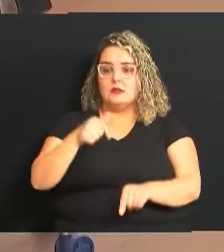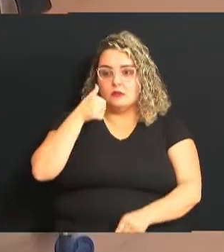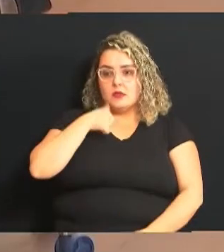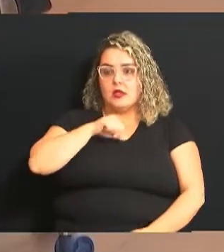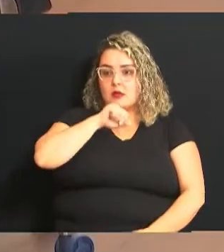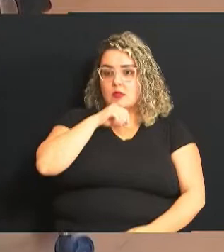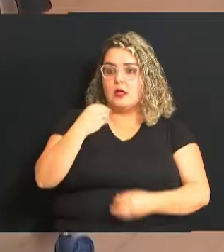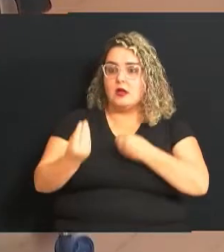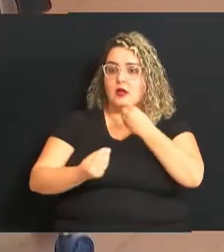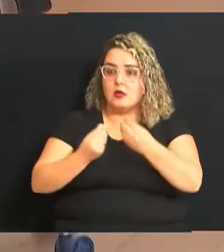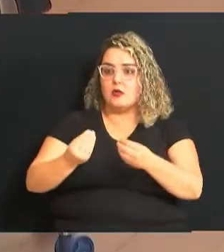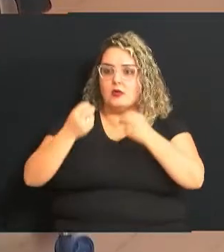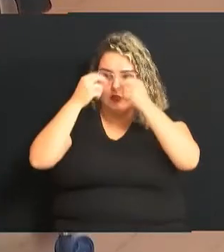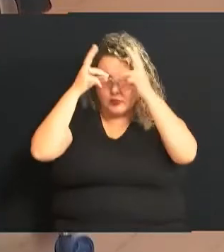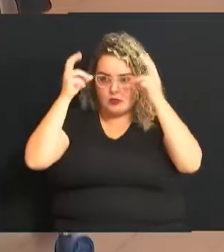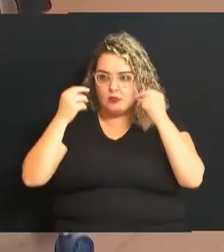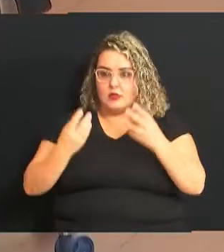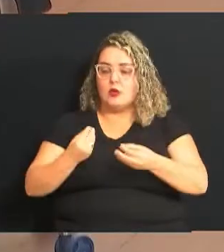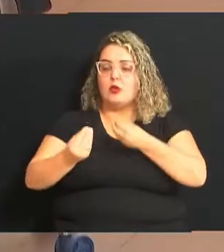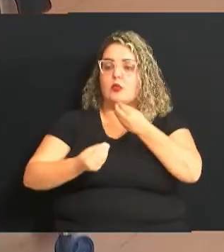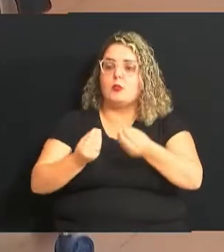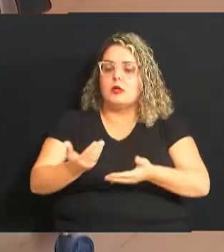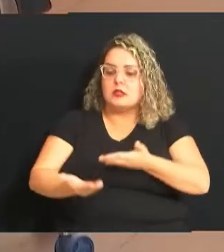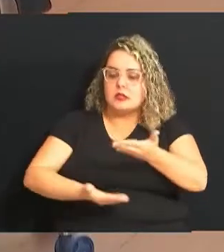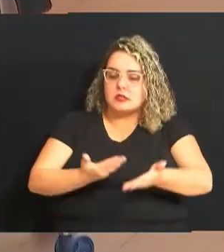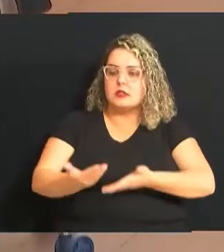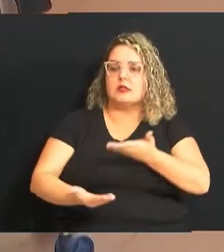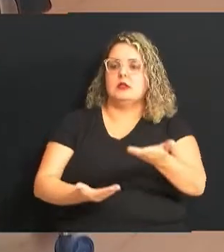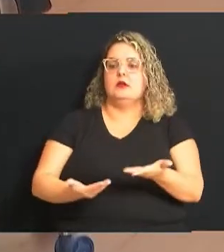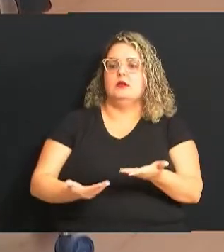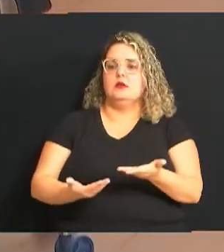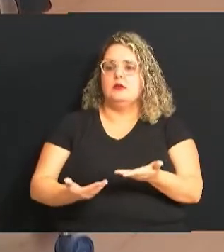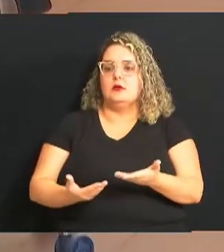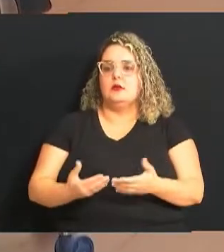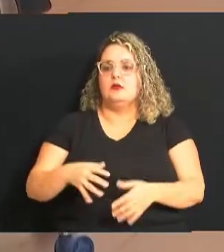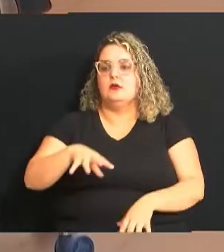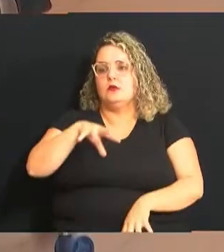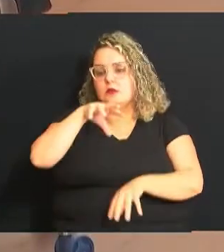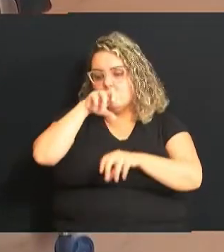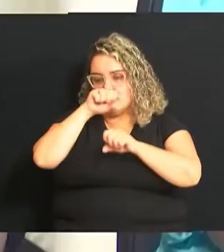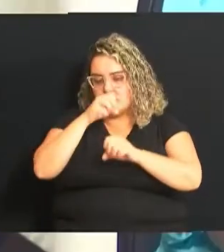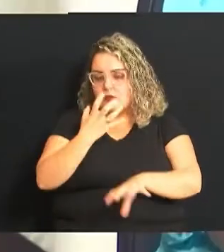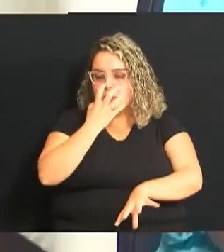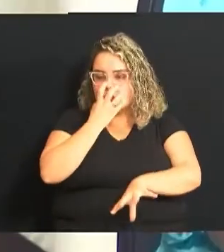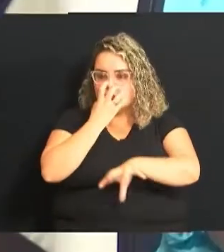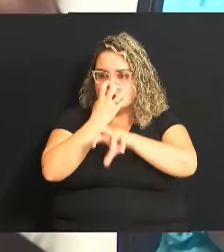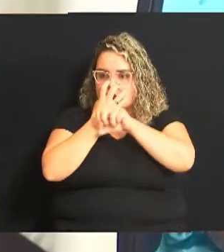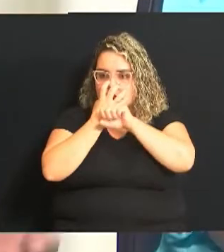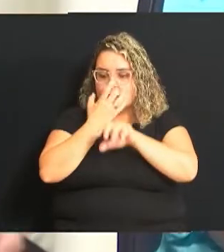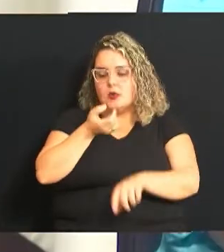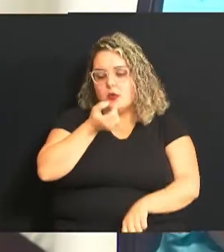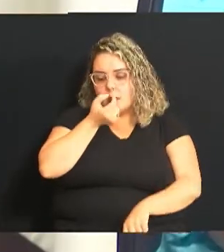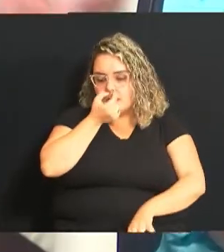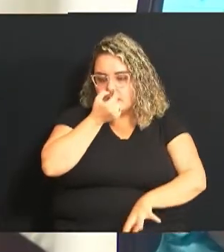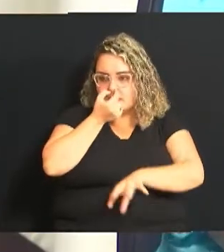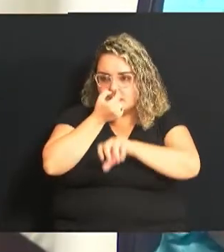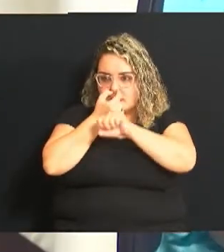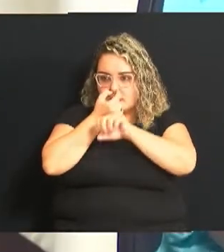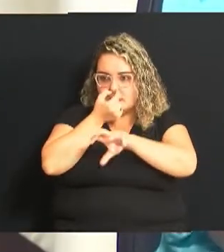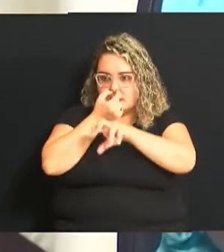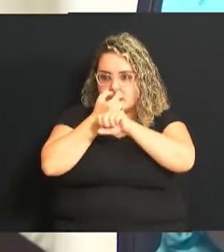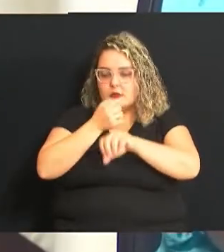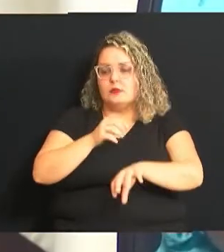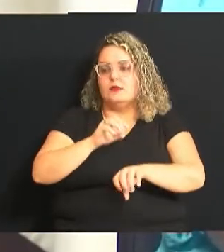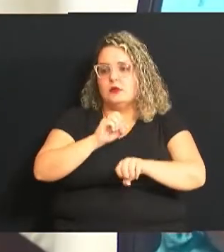com o enfermeiro como manejar o oxigênio. Ele deu um curso, porque